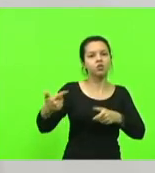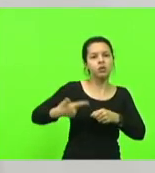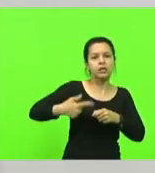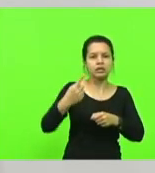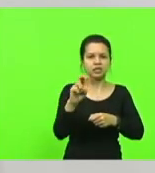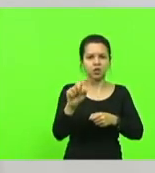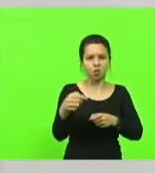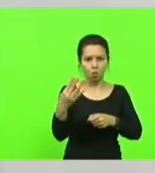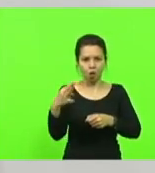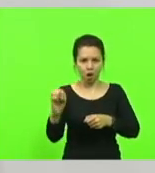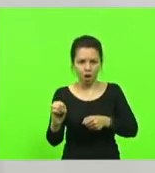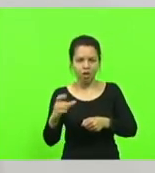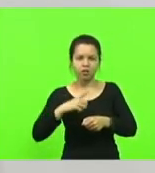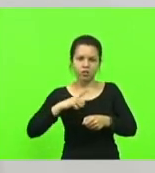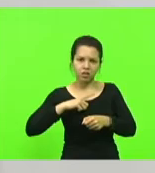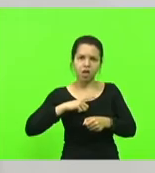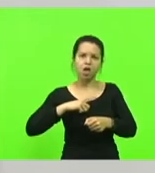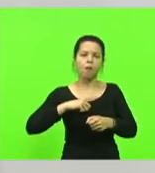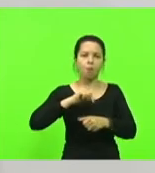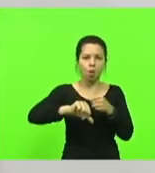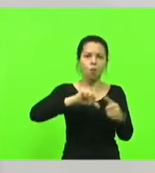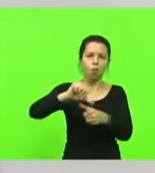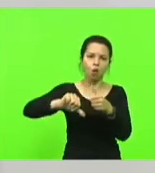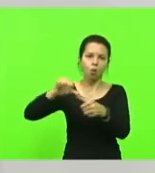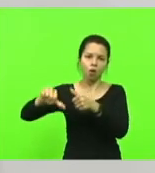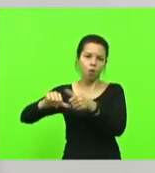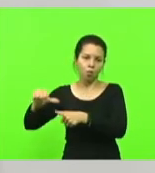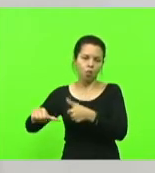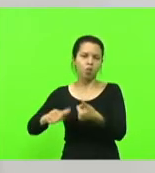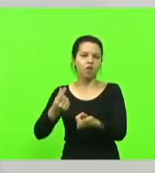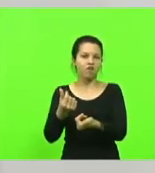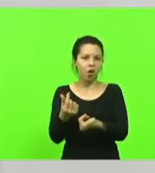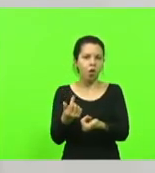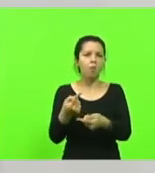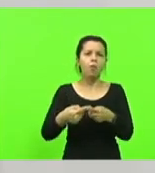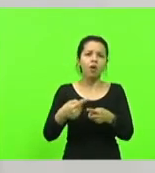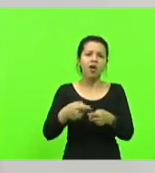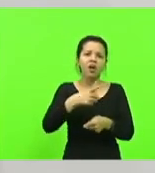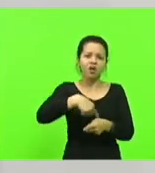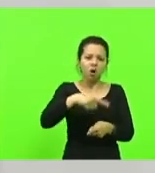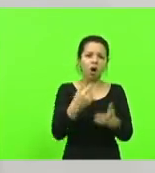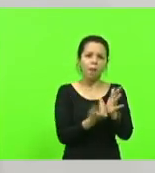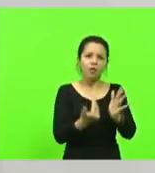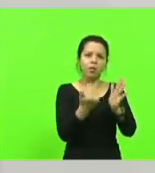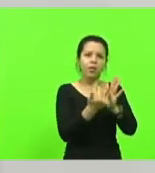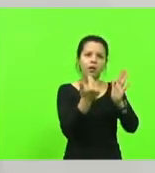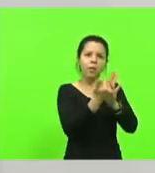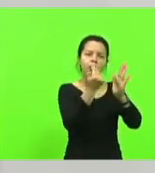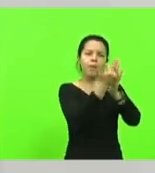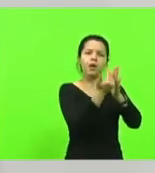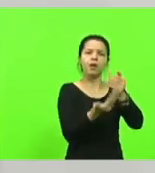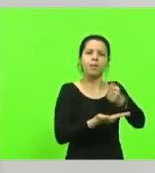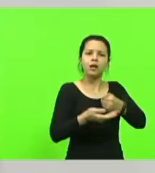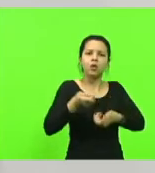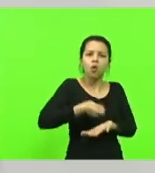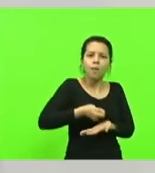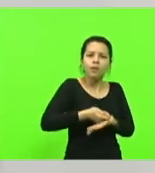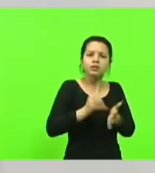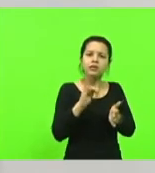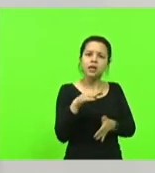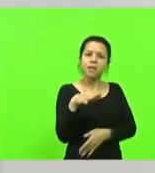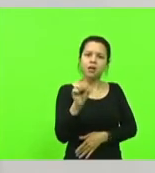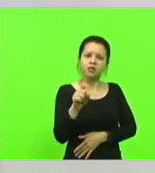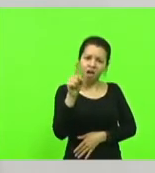volatilidade cambial e o preço internacional mudando toda hora, por que toda hora nós precisamos aumentar a base de cobrança do ICMS? Isso é